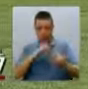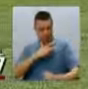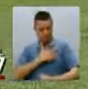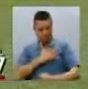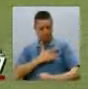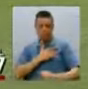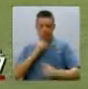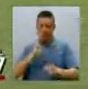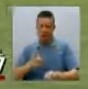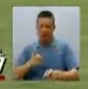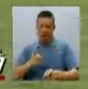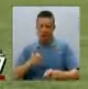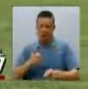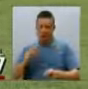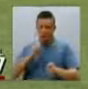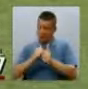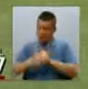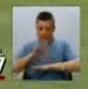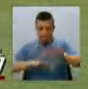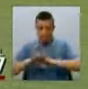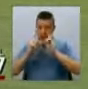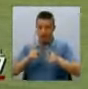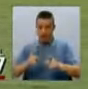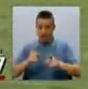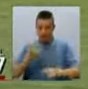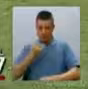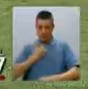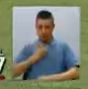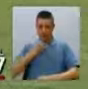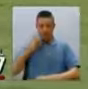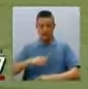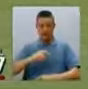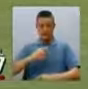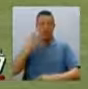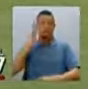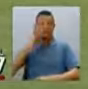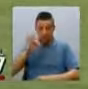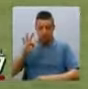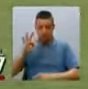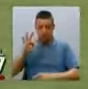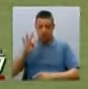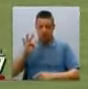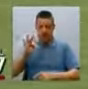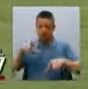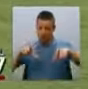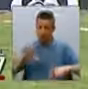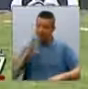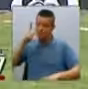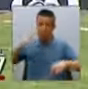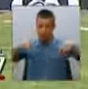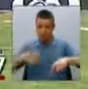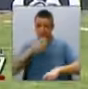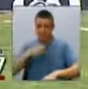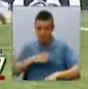como eu digo sempre E é isso que os jogadores têm feito temos a nossa identidade e é isso que vamos tentar tentar pôr em campo amanhã no estdio da